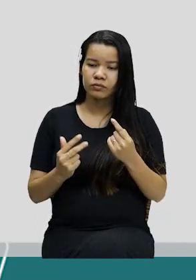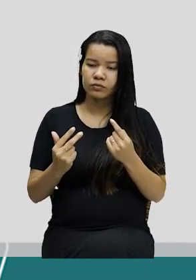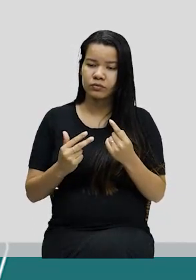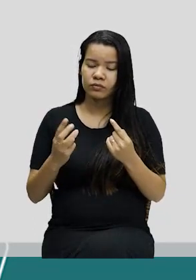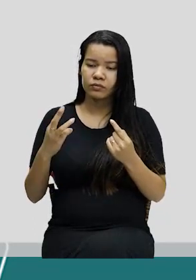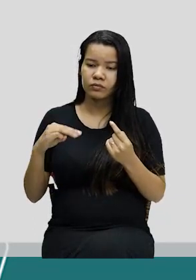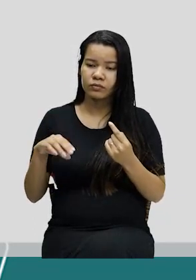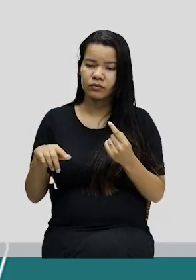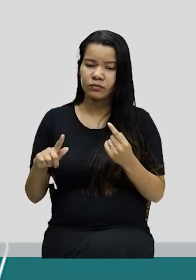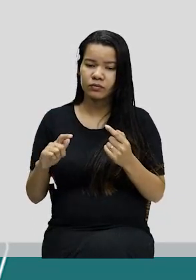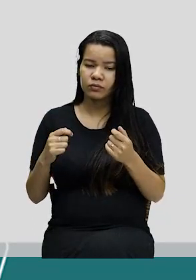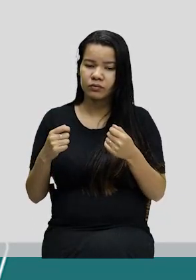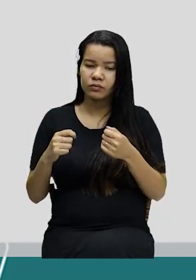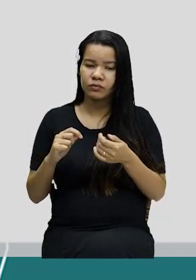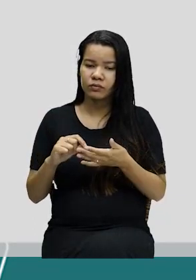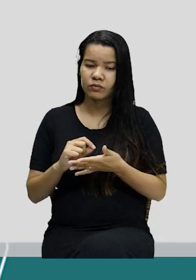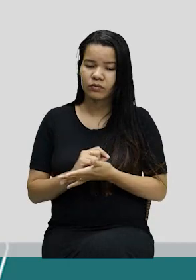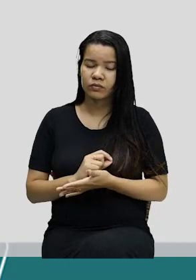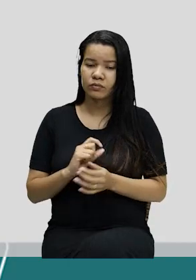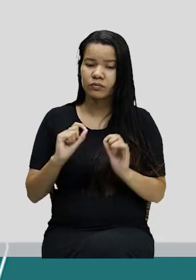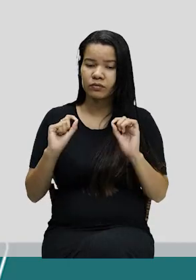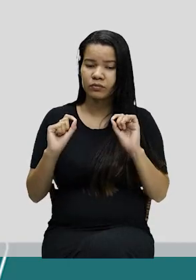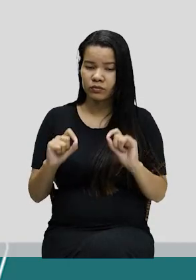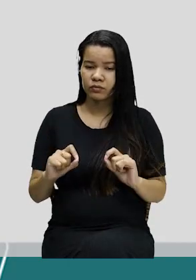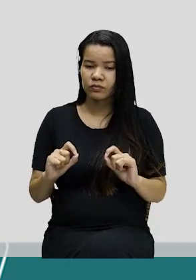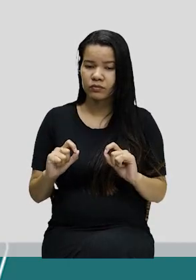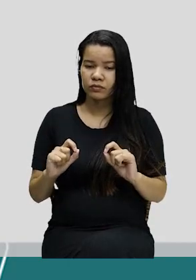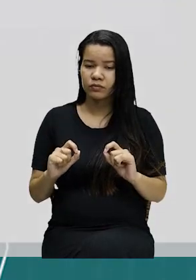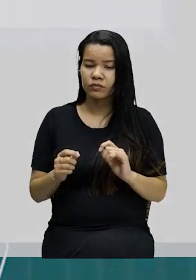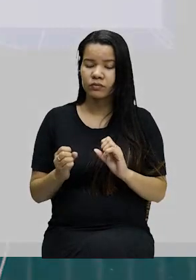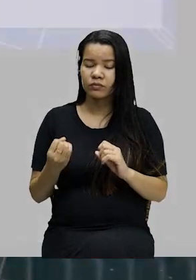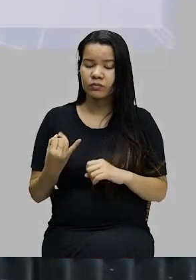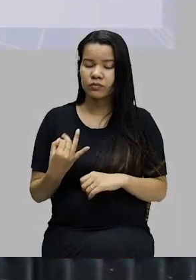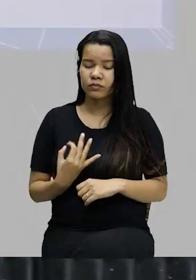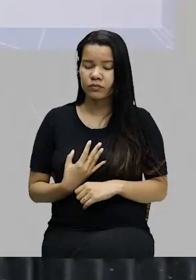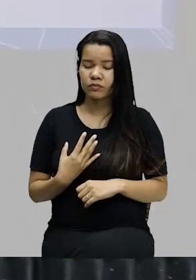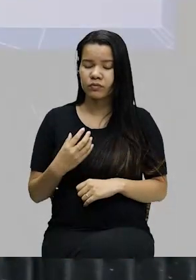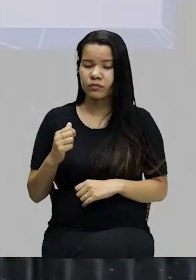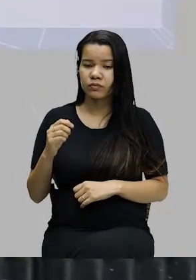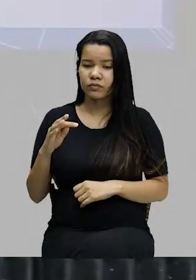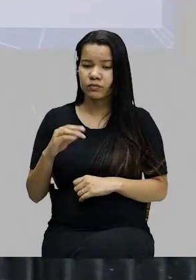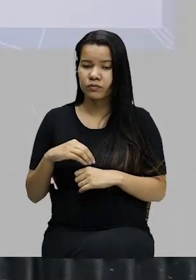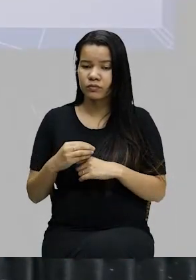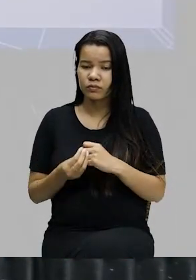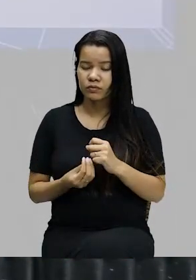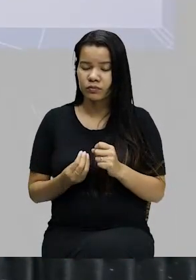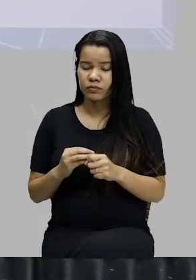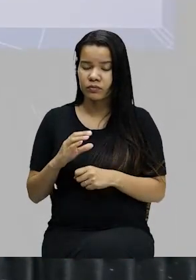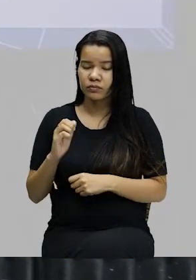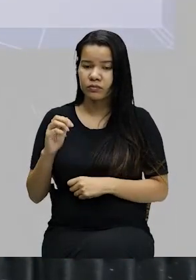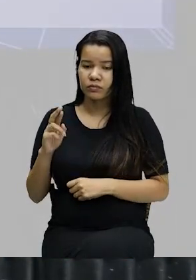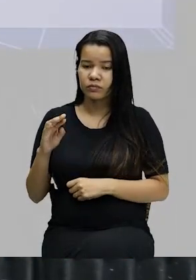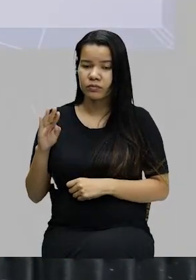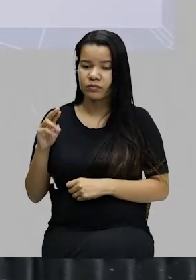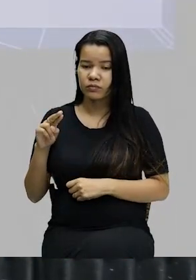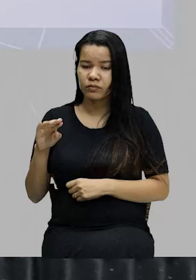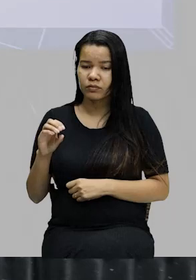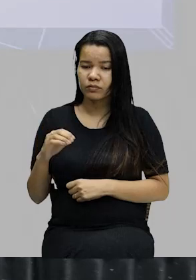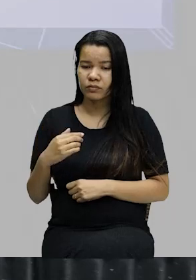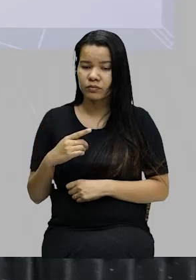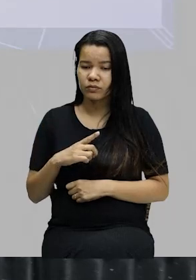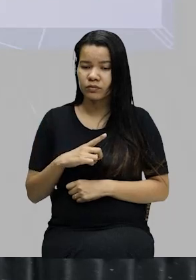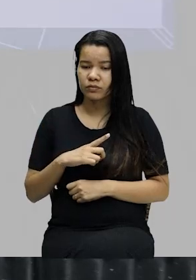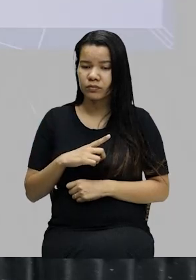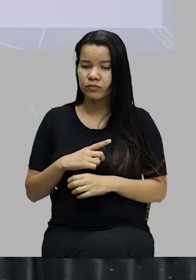sua assinatura é formada por quantos átomos de carbono? Nós temos aqui a massa atômica do carbono,